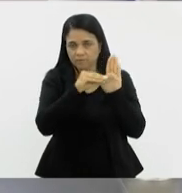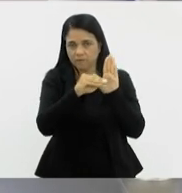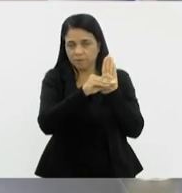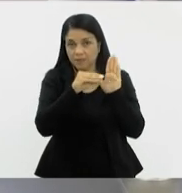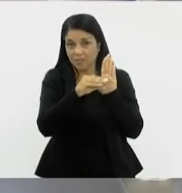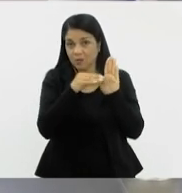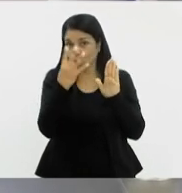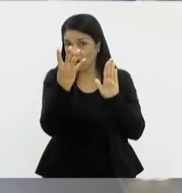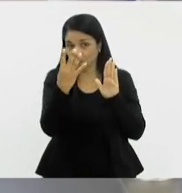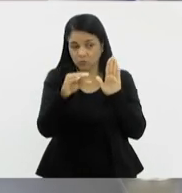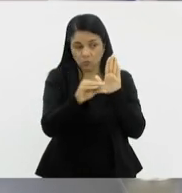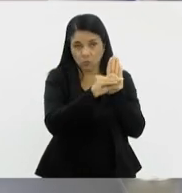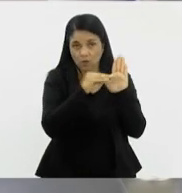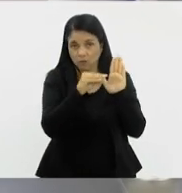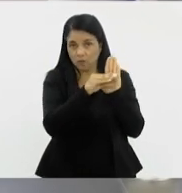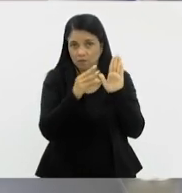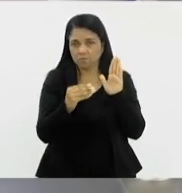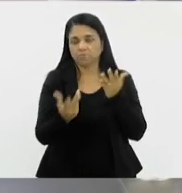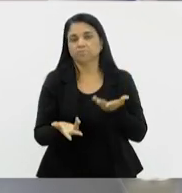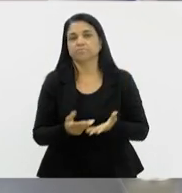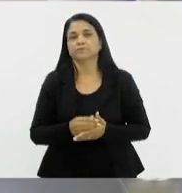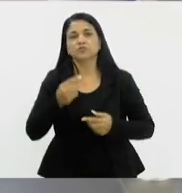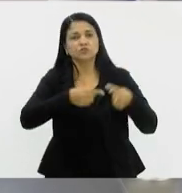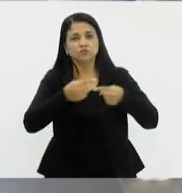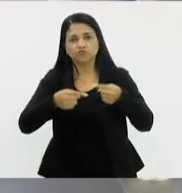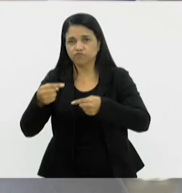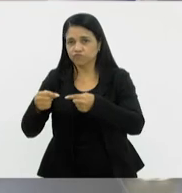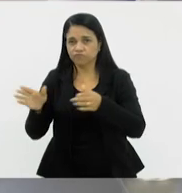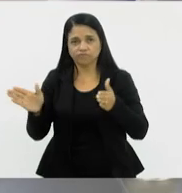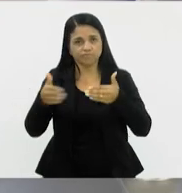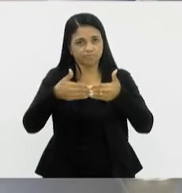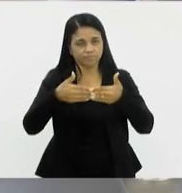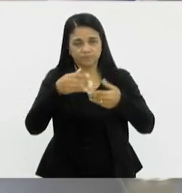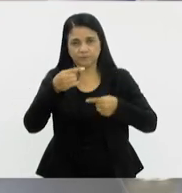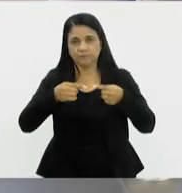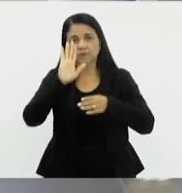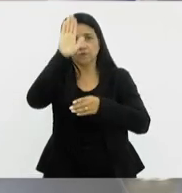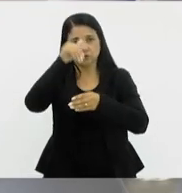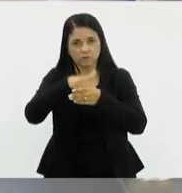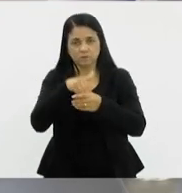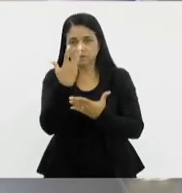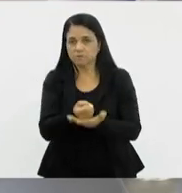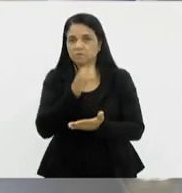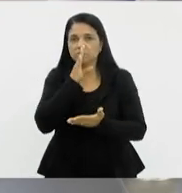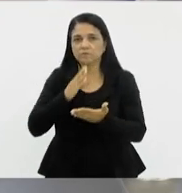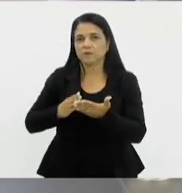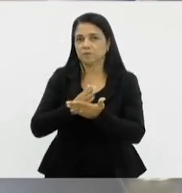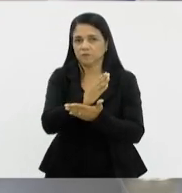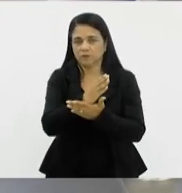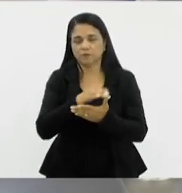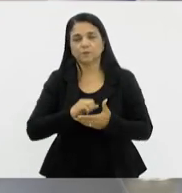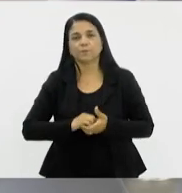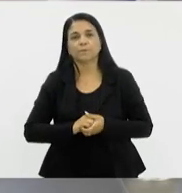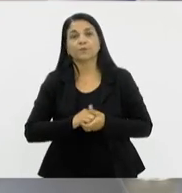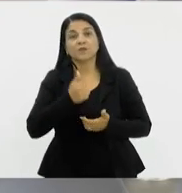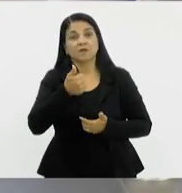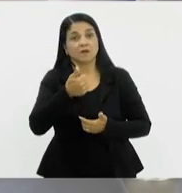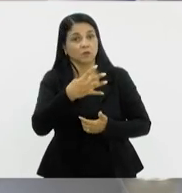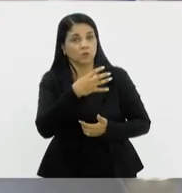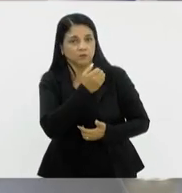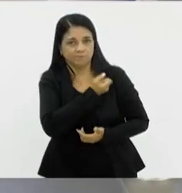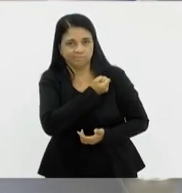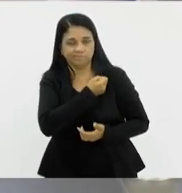emendas. Em discussão. Não havendo quem queira discutir, encerrada a discussão. Em votação, os senhores que aprovam, permaneçam como estão, aprovado. 14 da